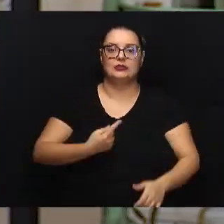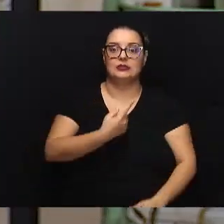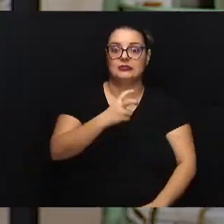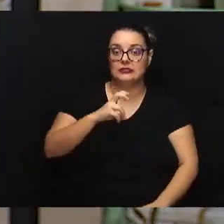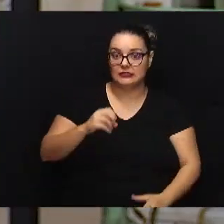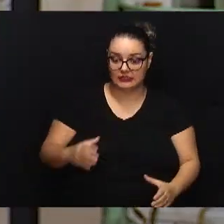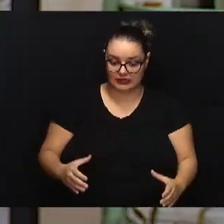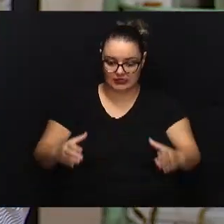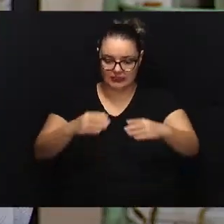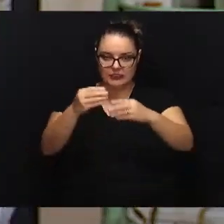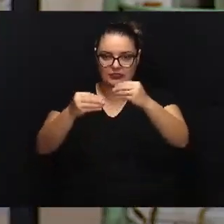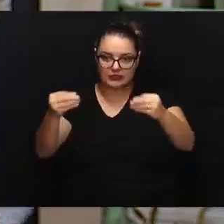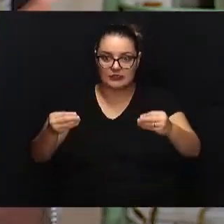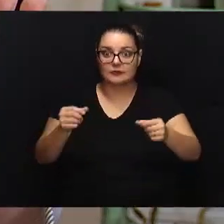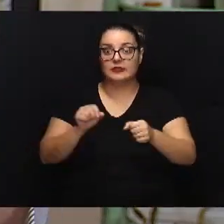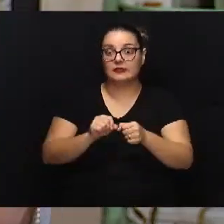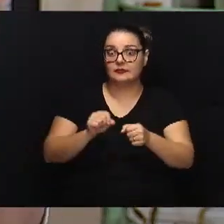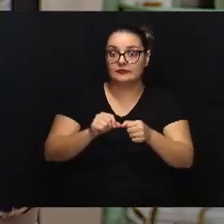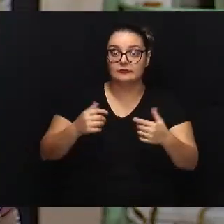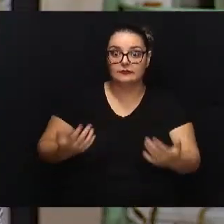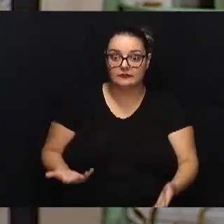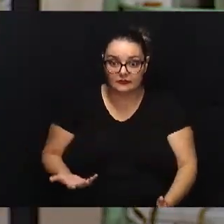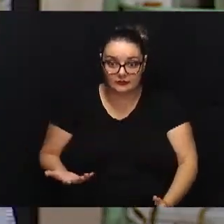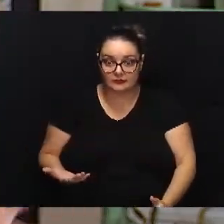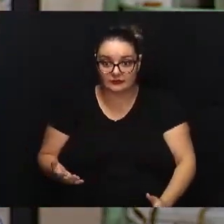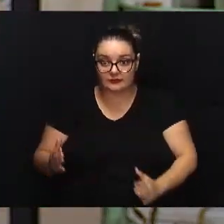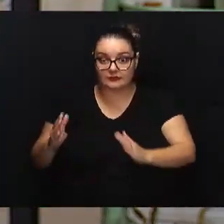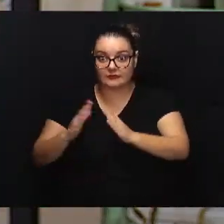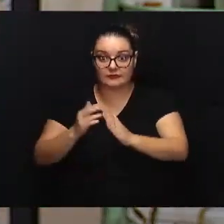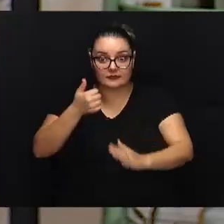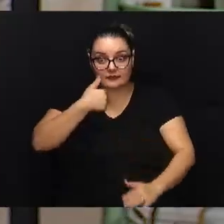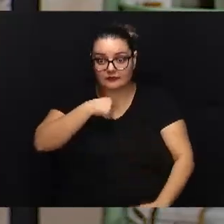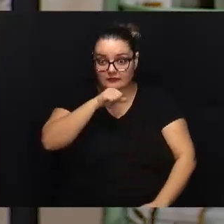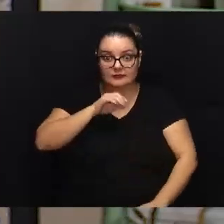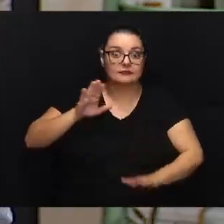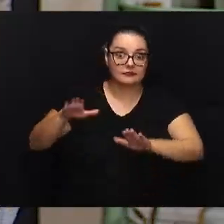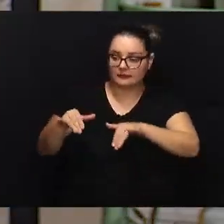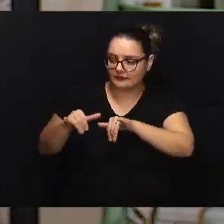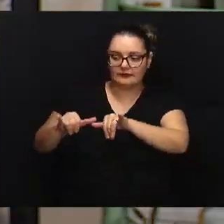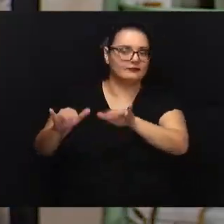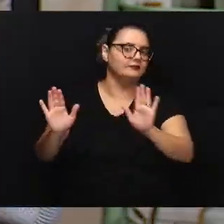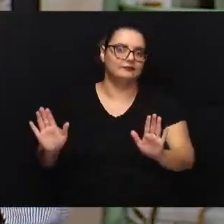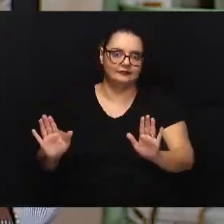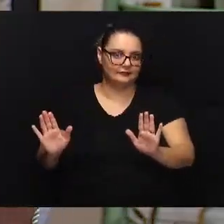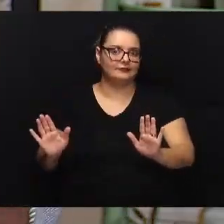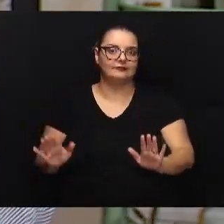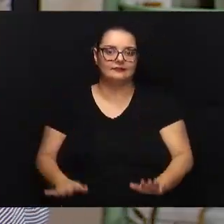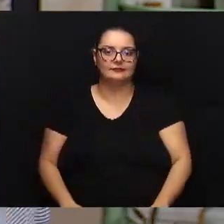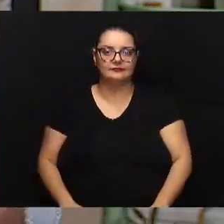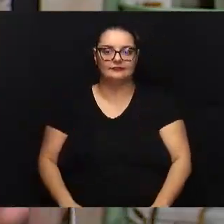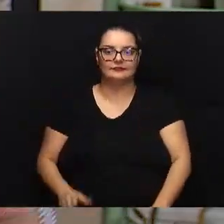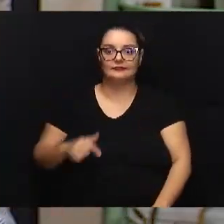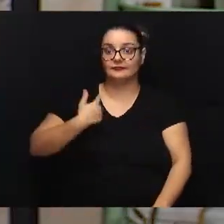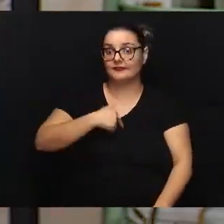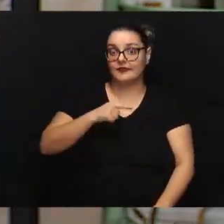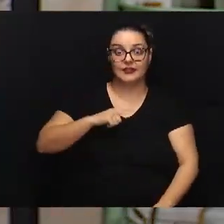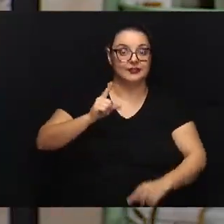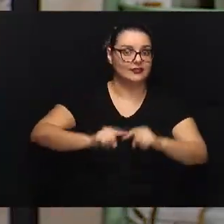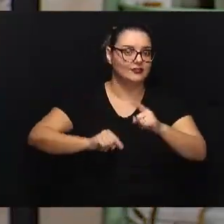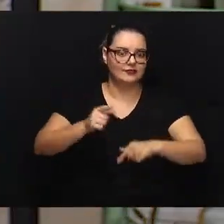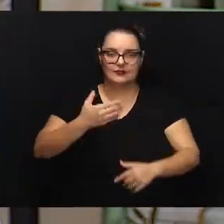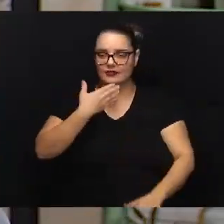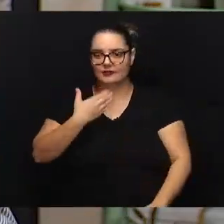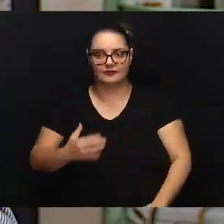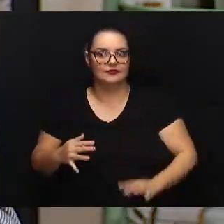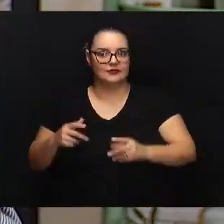fazer. E a casa da minha mãe virou um mercado, praticamente, né? A gente tinha produtos de Natal em todos os